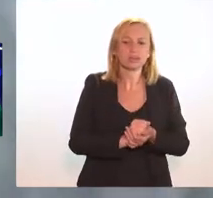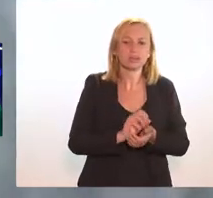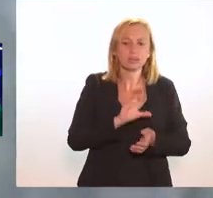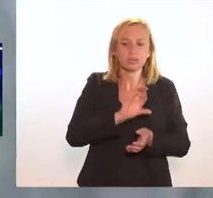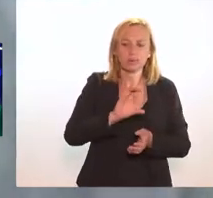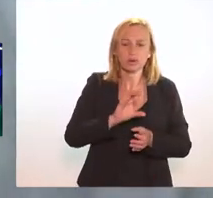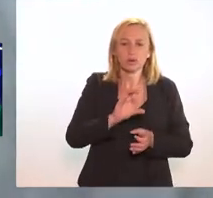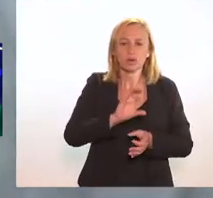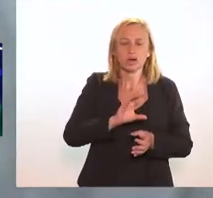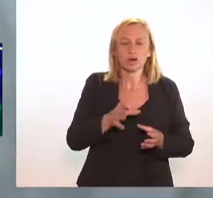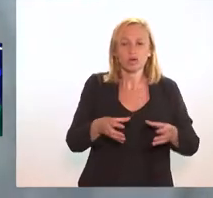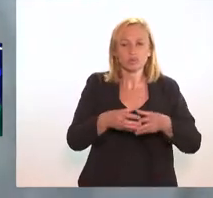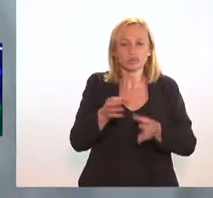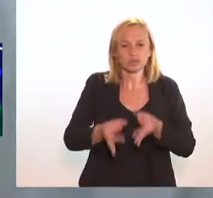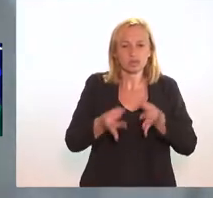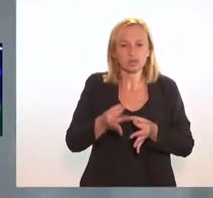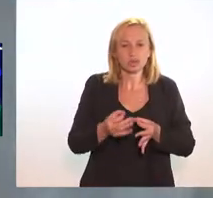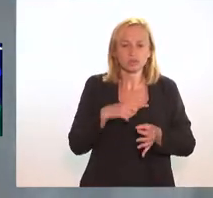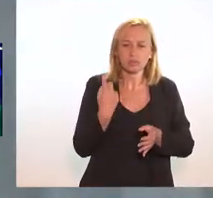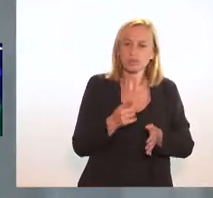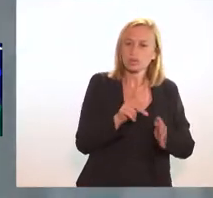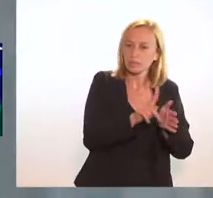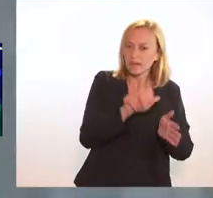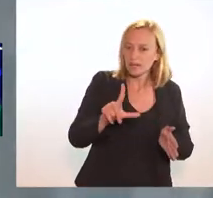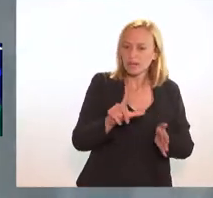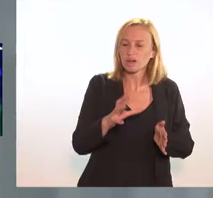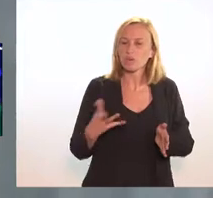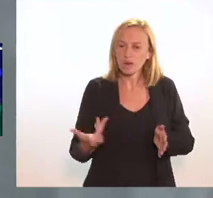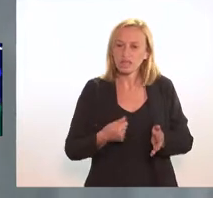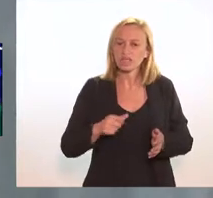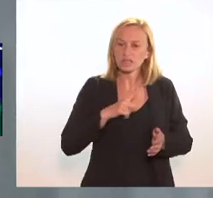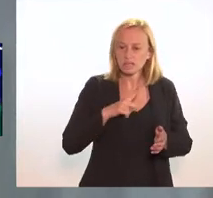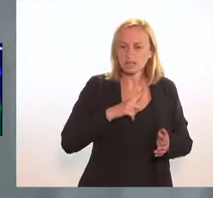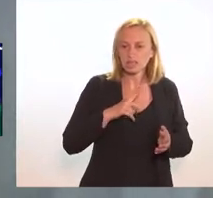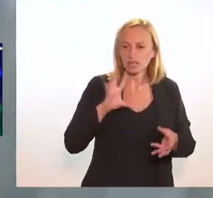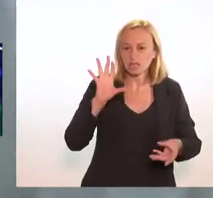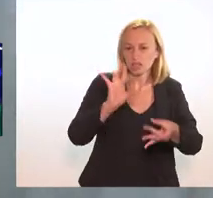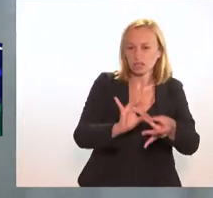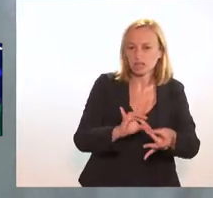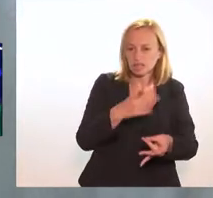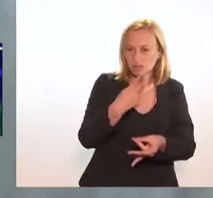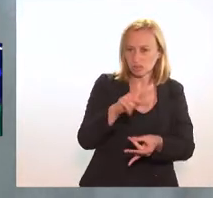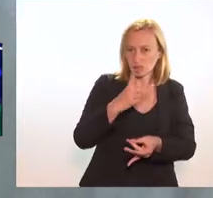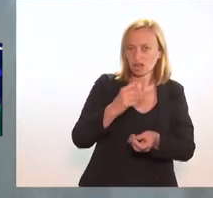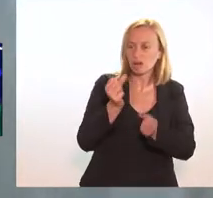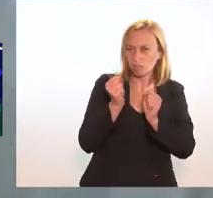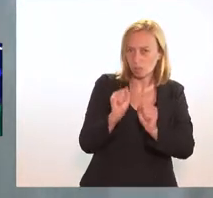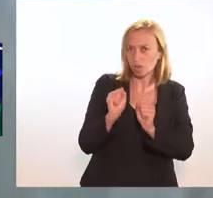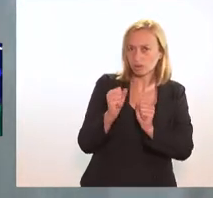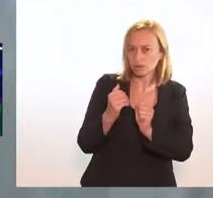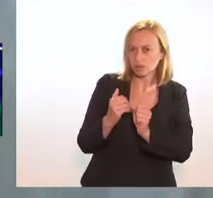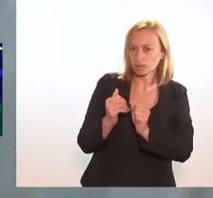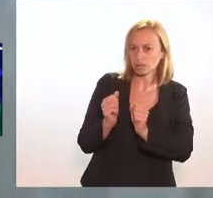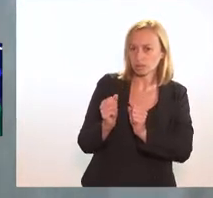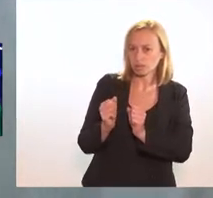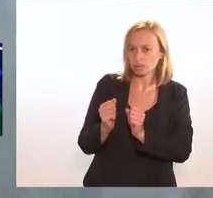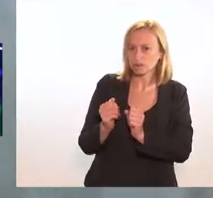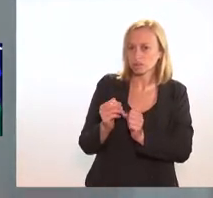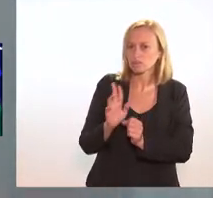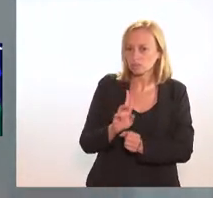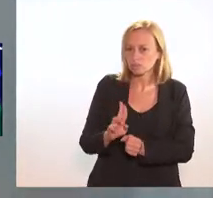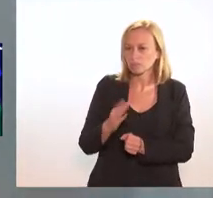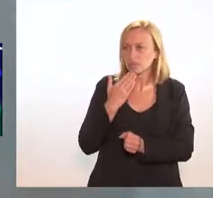PL tem prioridade e gostaria que anexasse o dele. O senhor pode, por gentileza, analisar